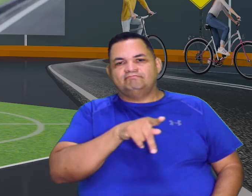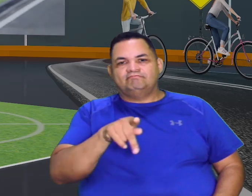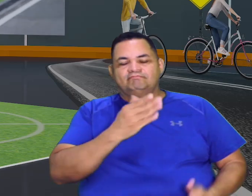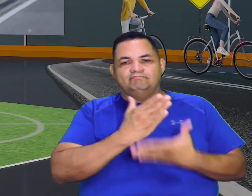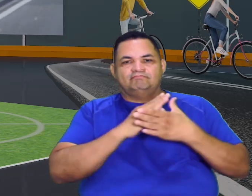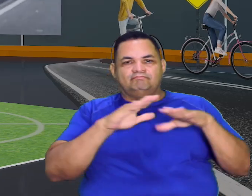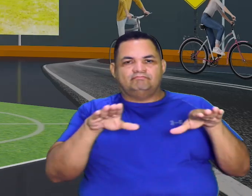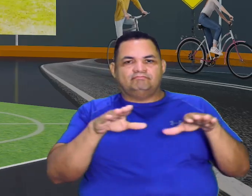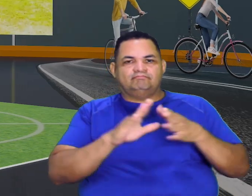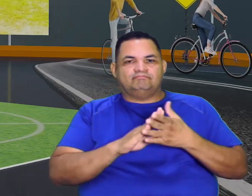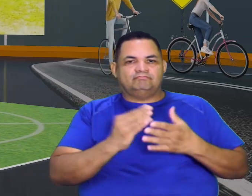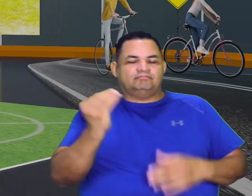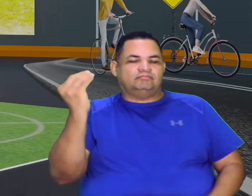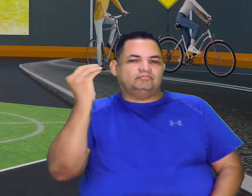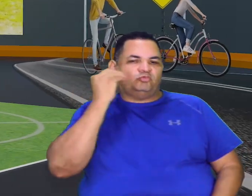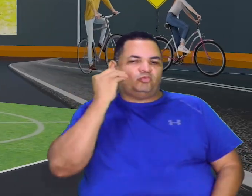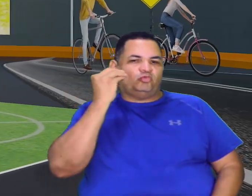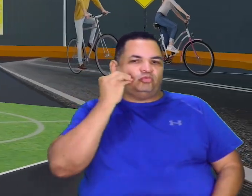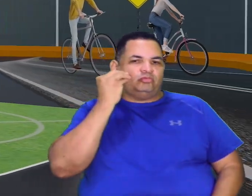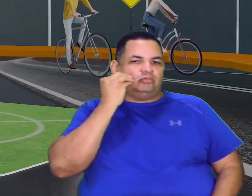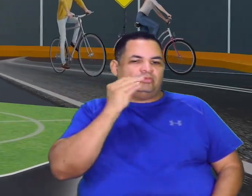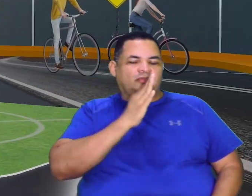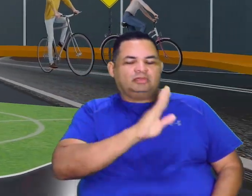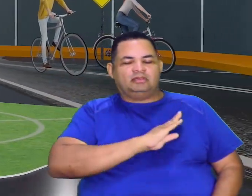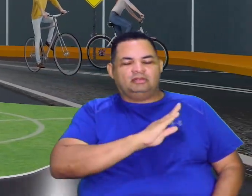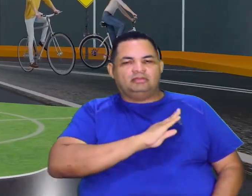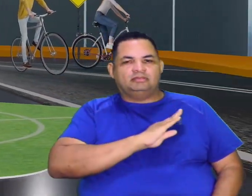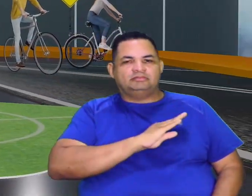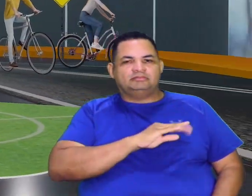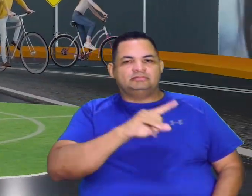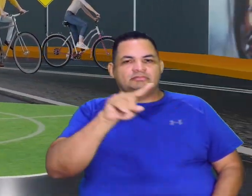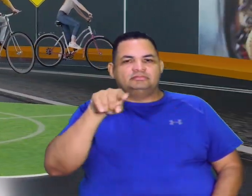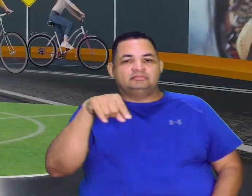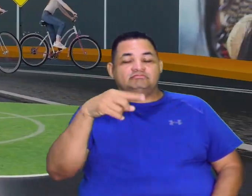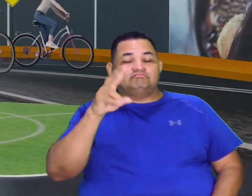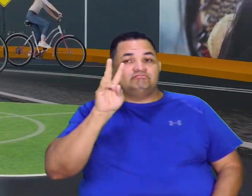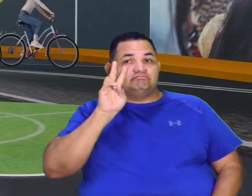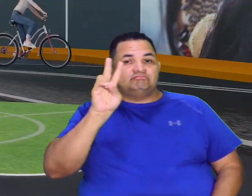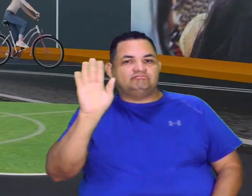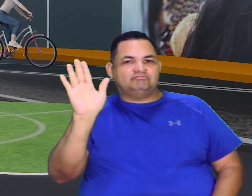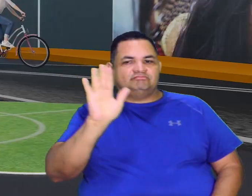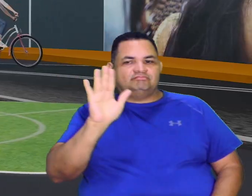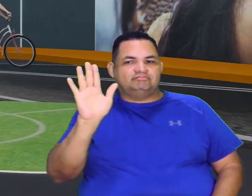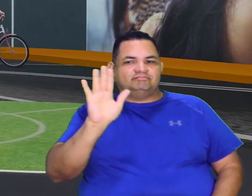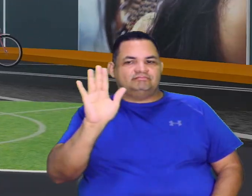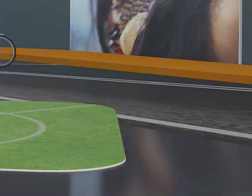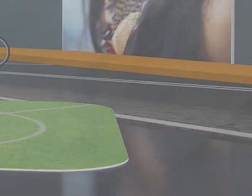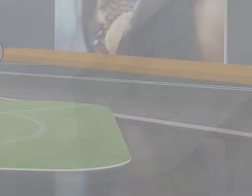ficando aqui, deixo um grande beijo no seu coração e a gente se vê por aí. Tchau!